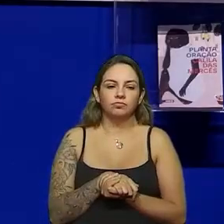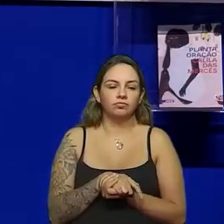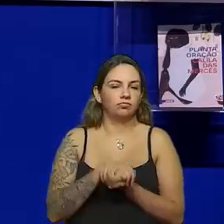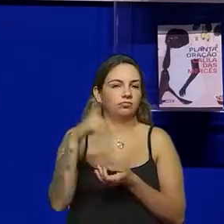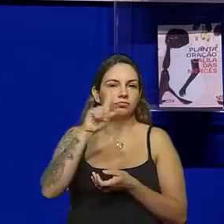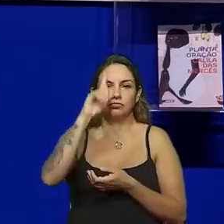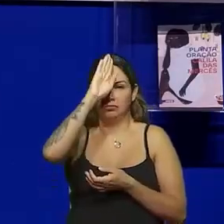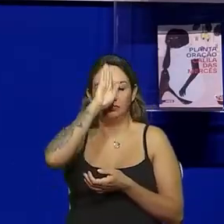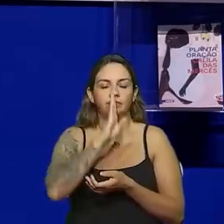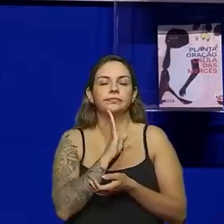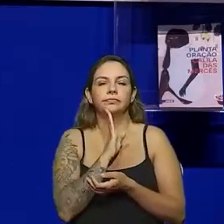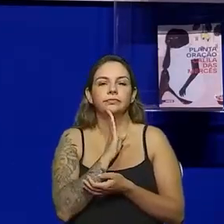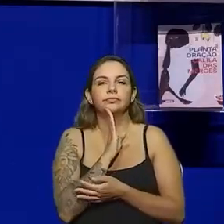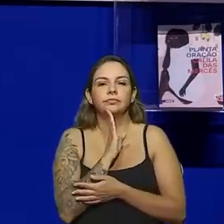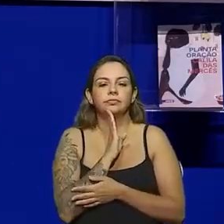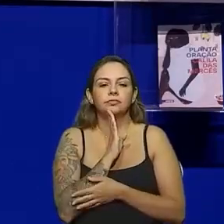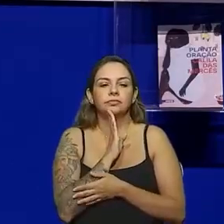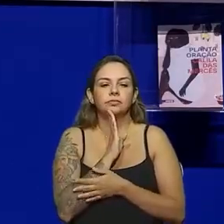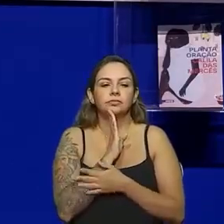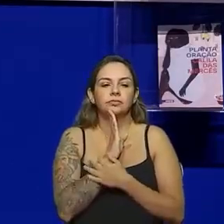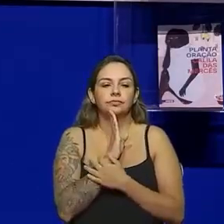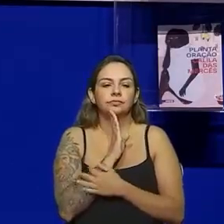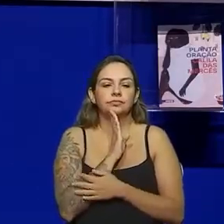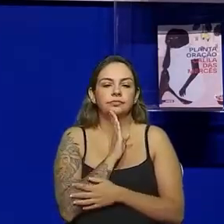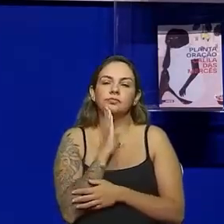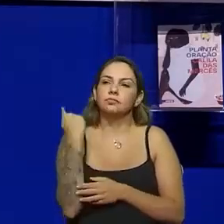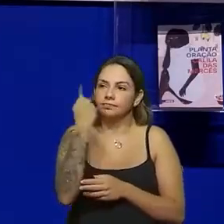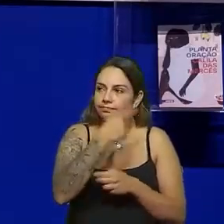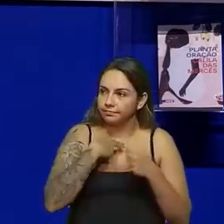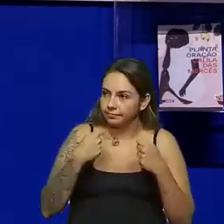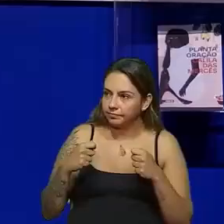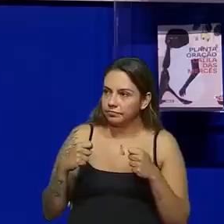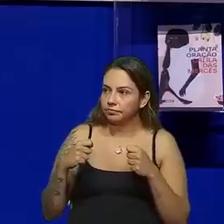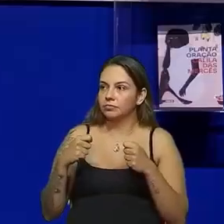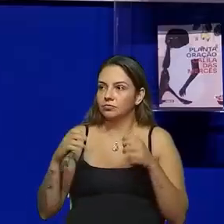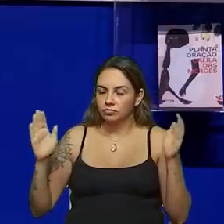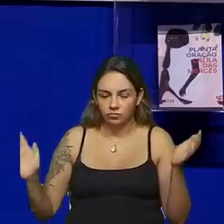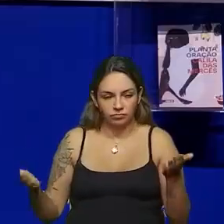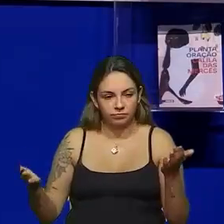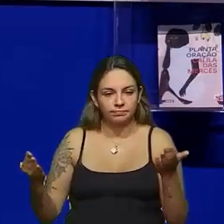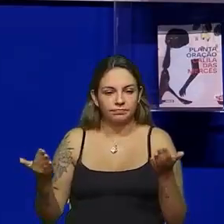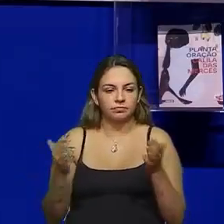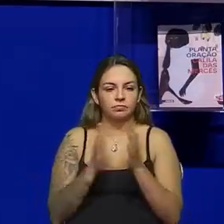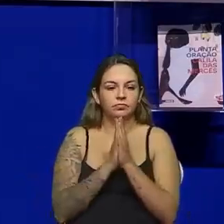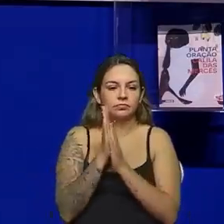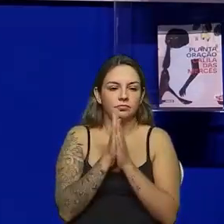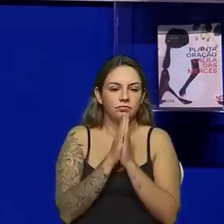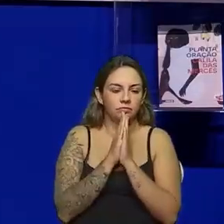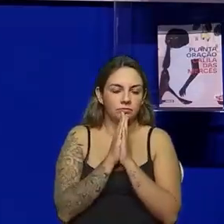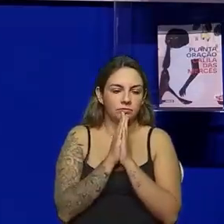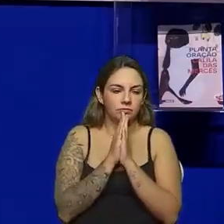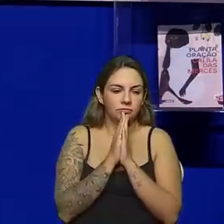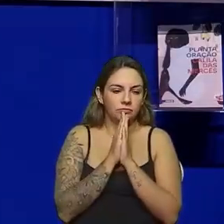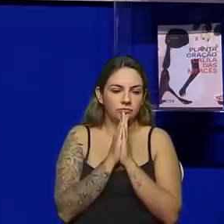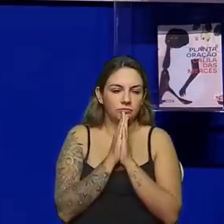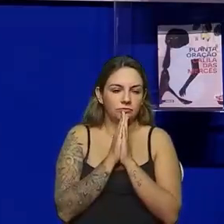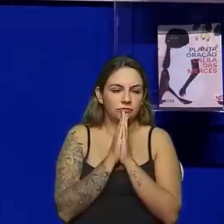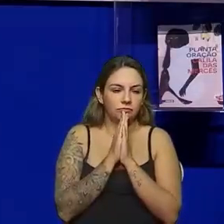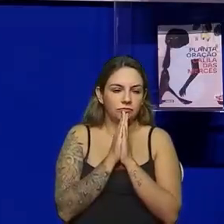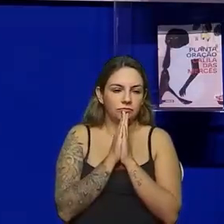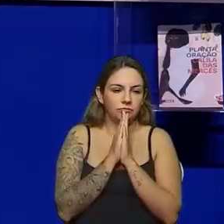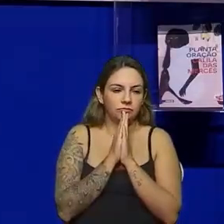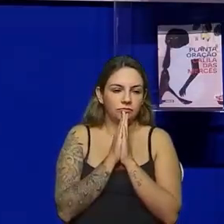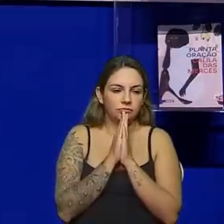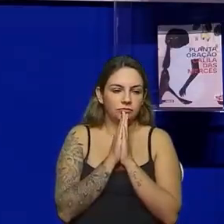Não é de graça isso, sabe? Claro, devemos muito à iniciativa do Supremo. Então, o que eu quero dizer é o seguinte, no